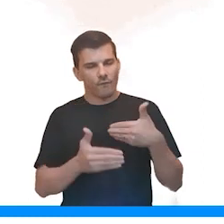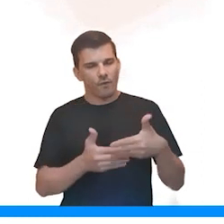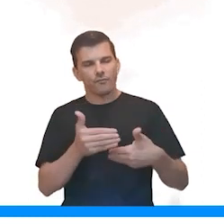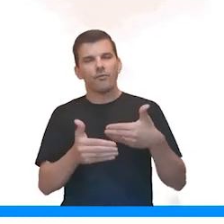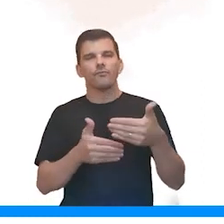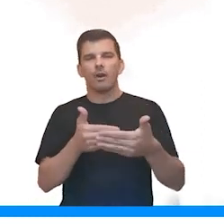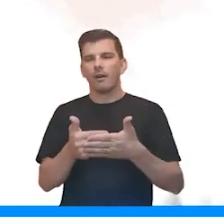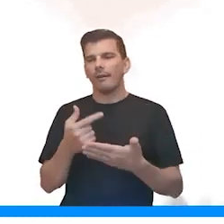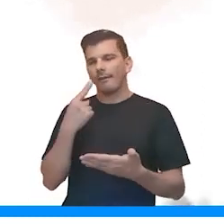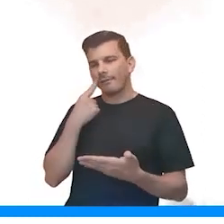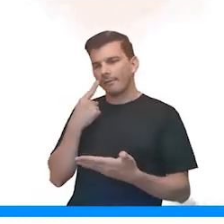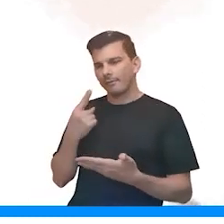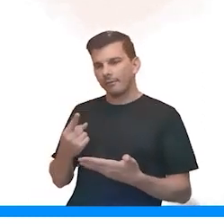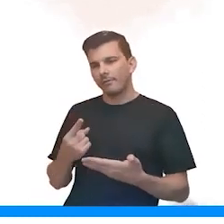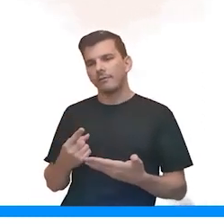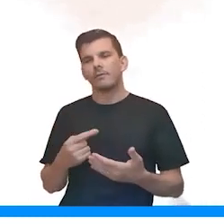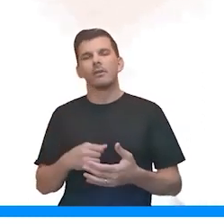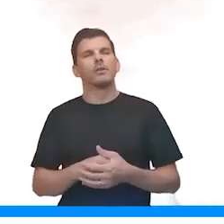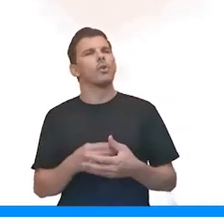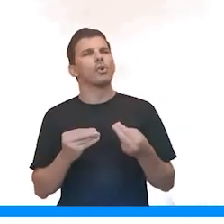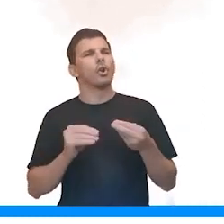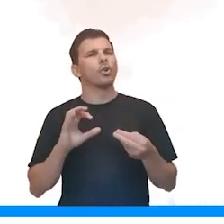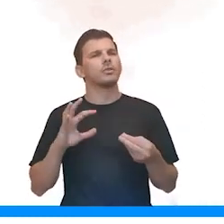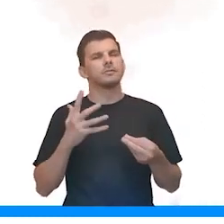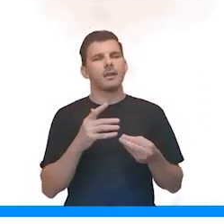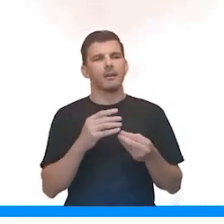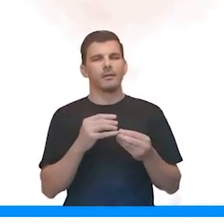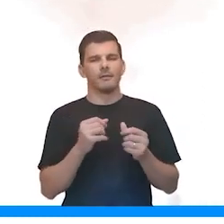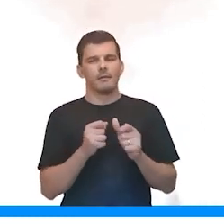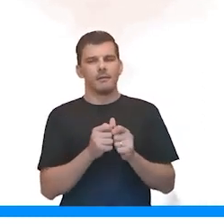um processo e neste processo,